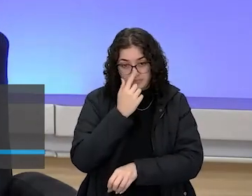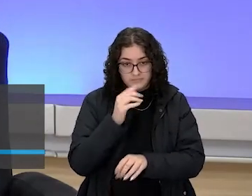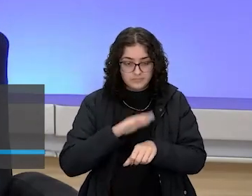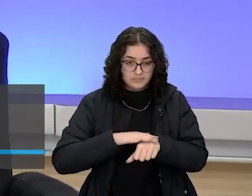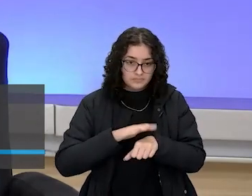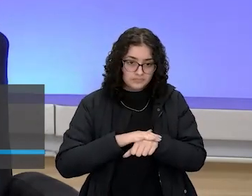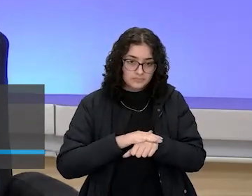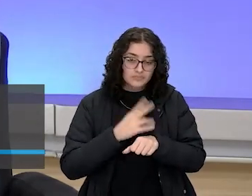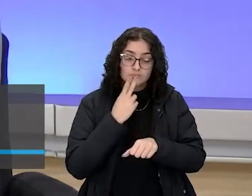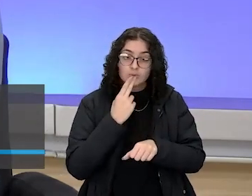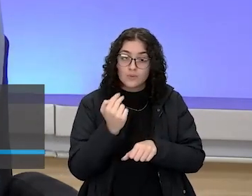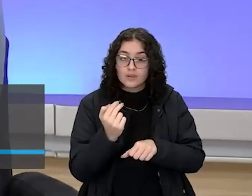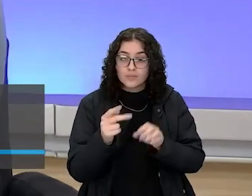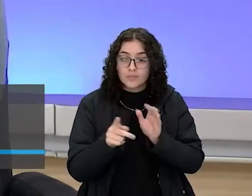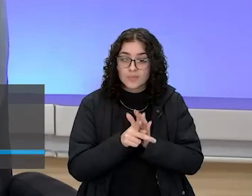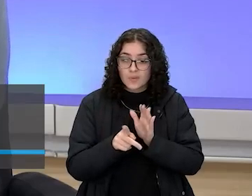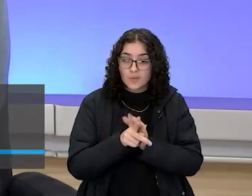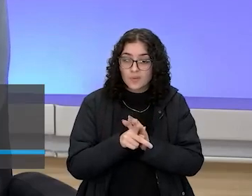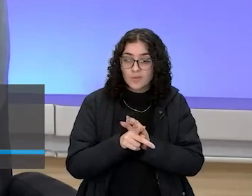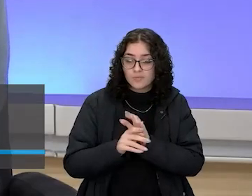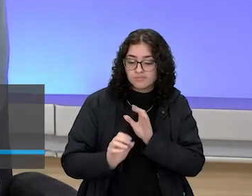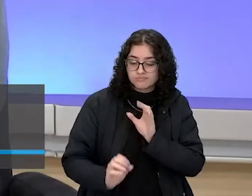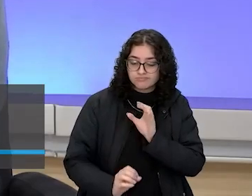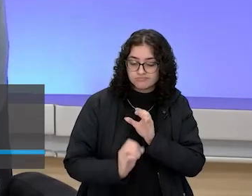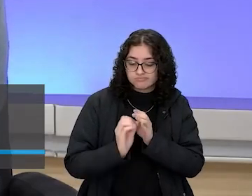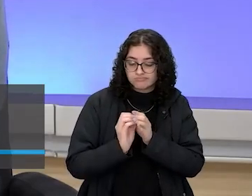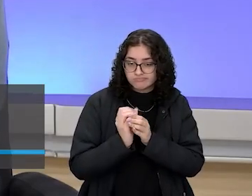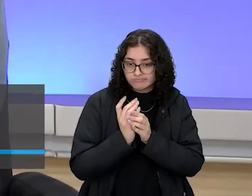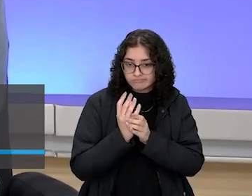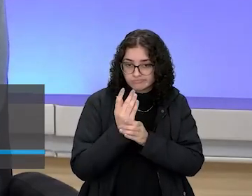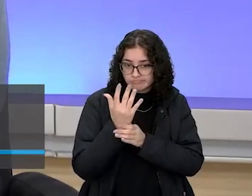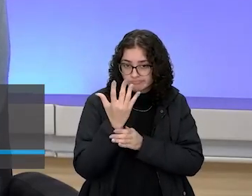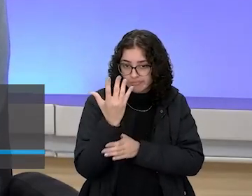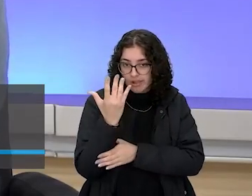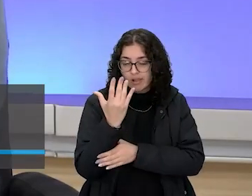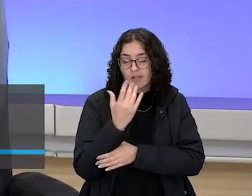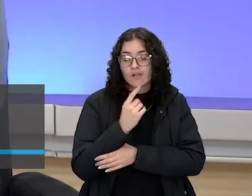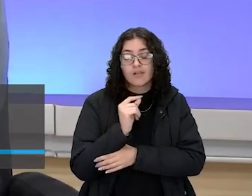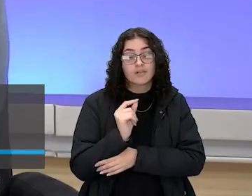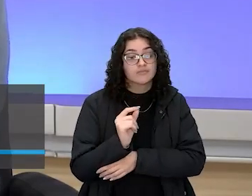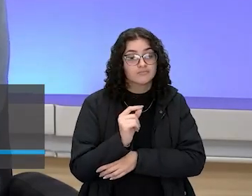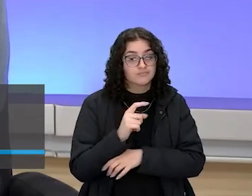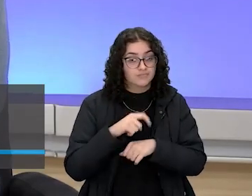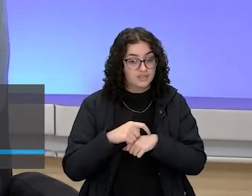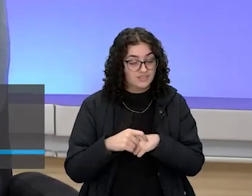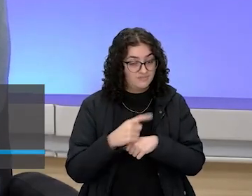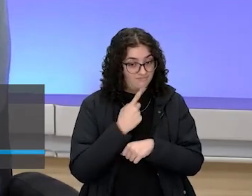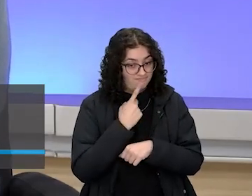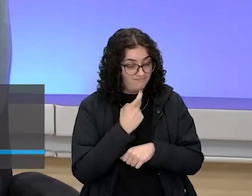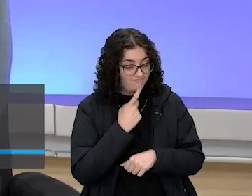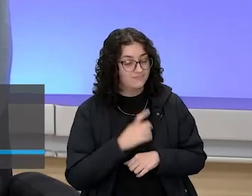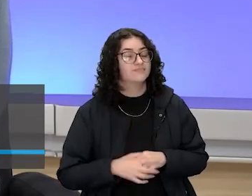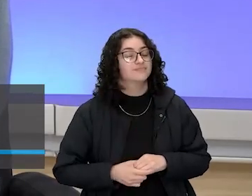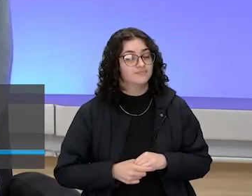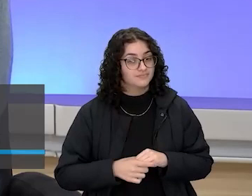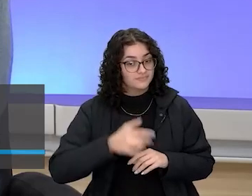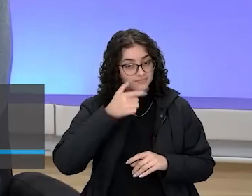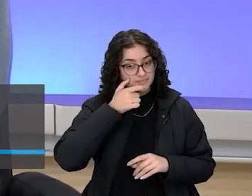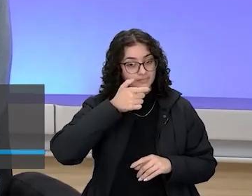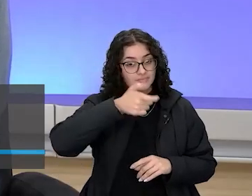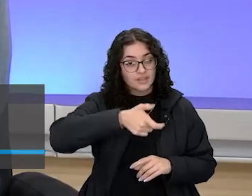mais nutrientes necessários para o crescimento de morangueiros. Olha que interessante também ter